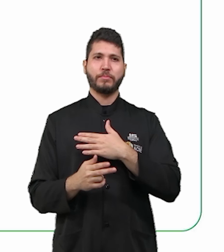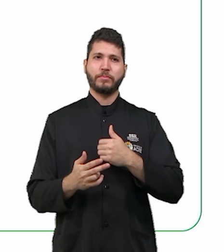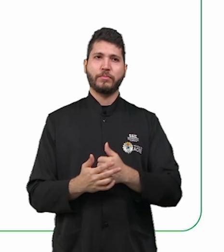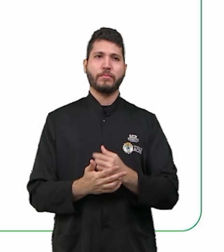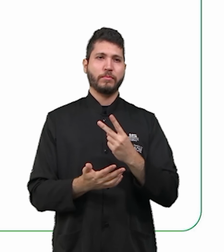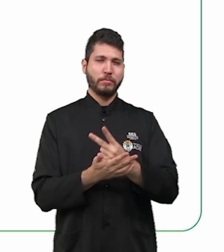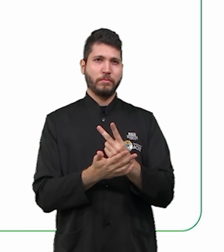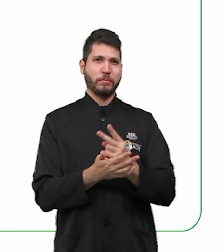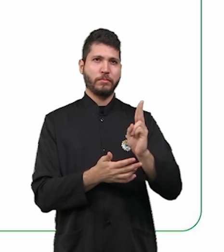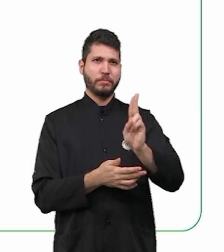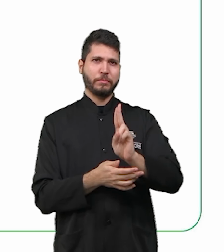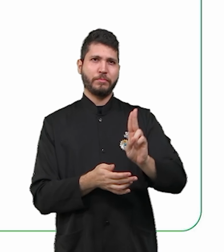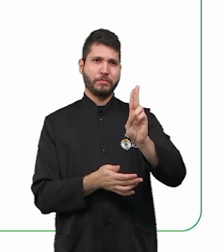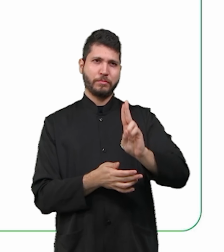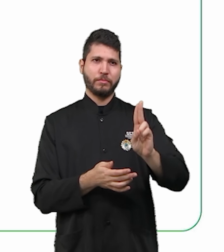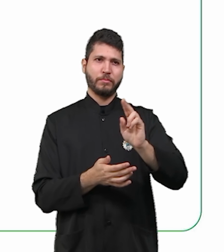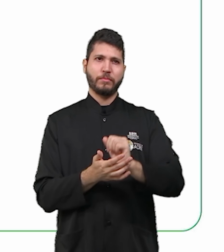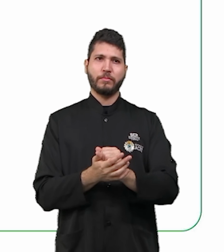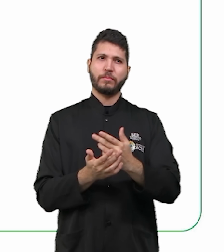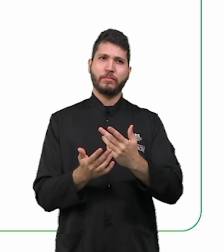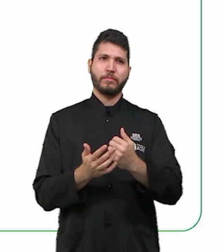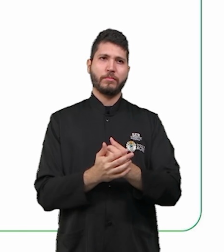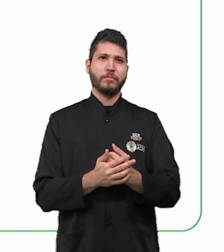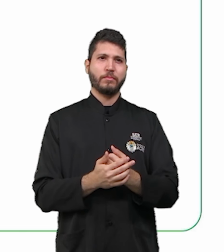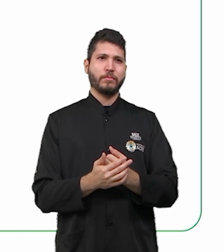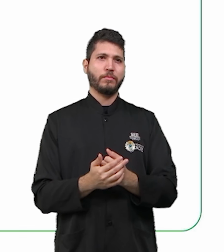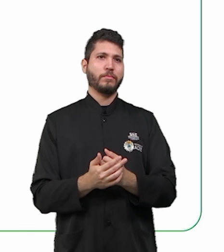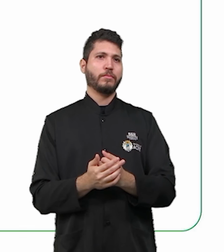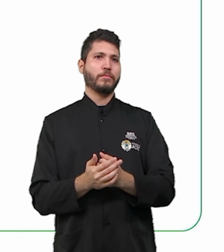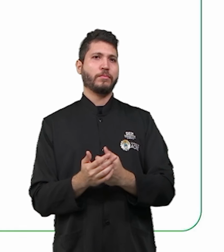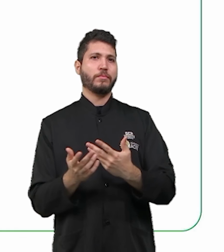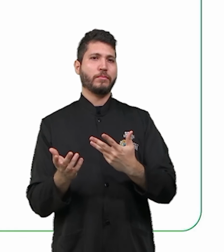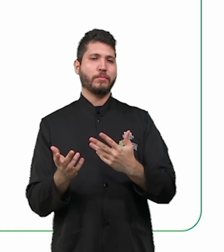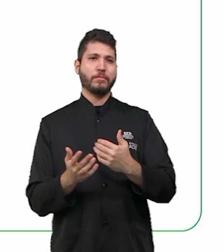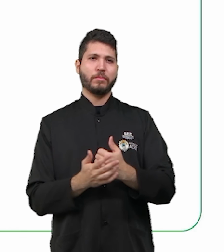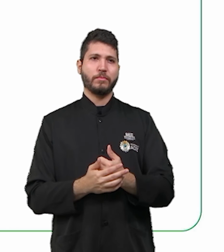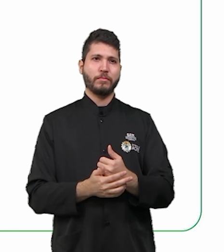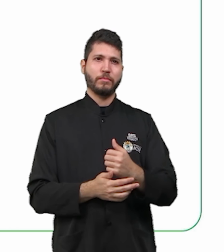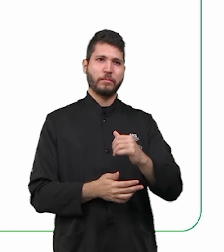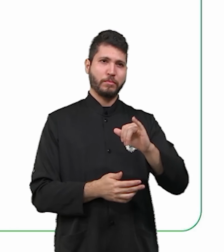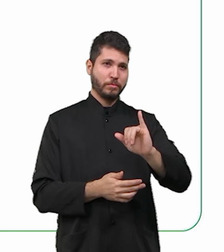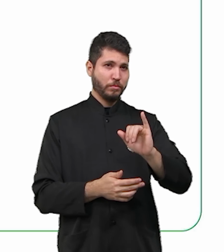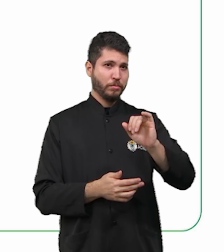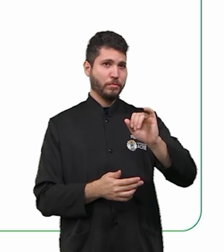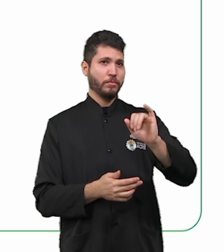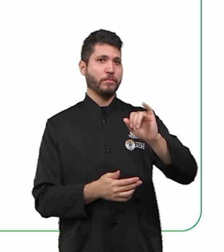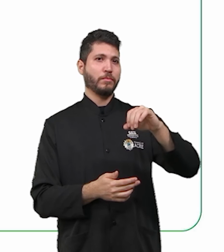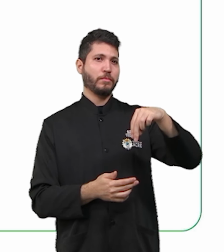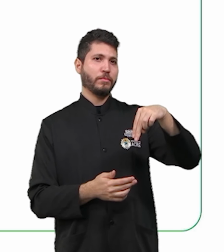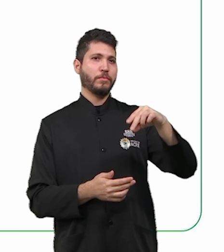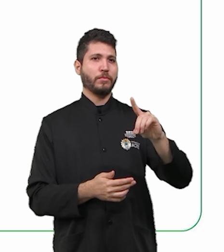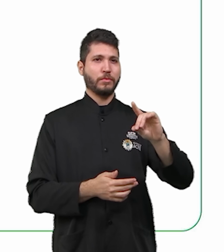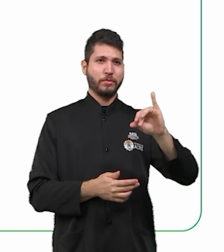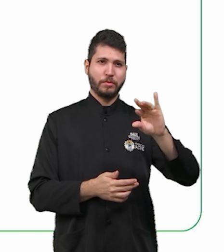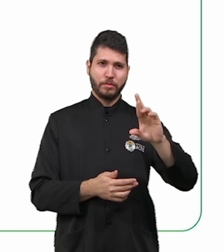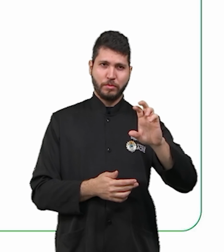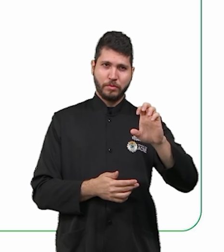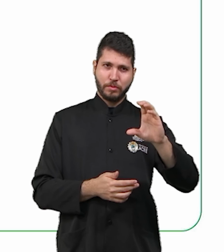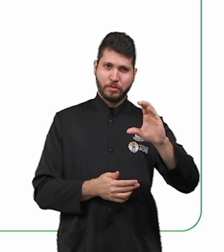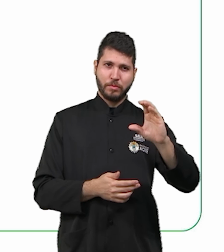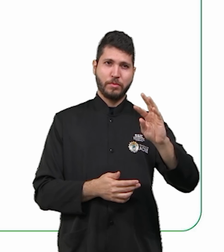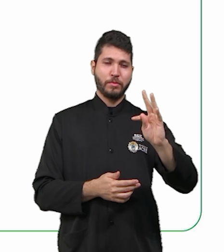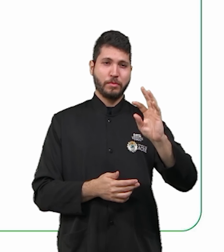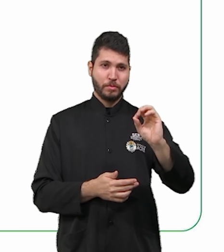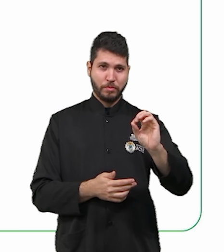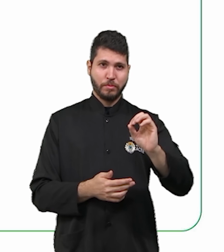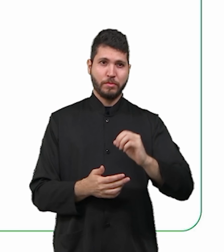sempre vai utilizar os objetos indiretos, pronomes, né? A gente nunca vai usar eu, tu, ele. A gente sempre vai usar o me para eu, o te